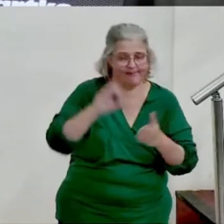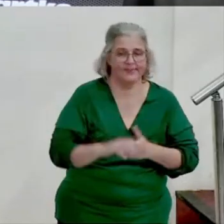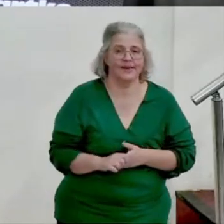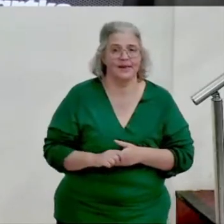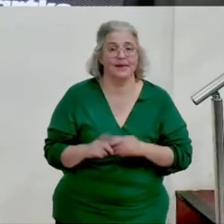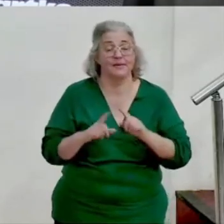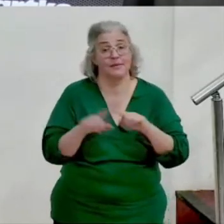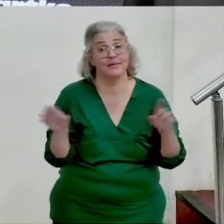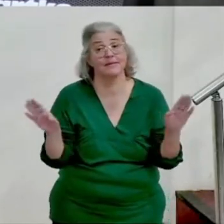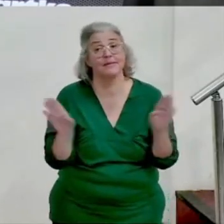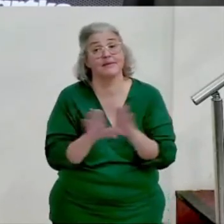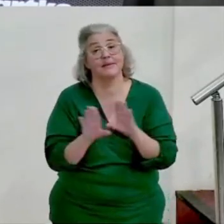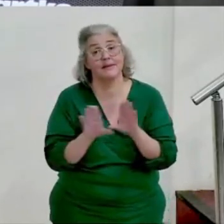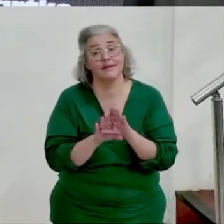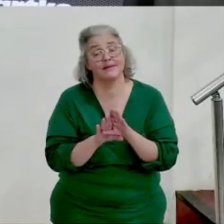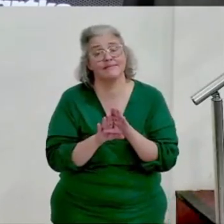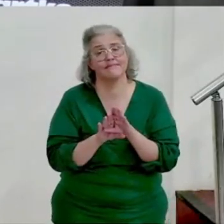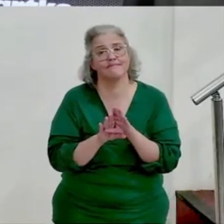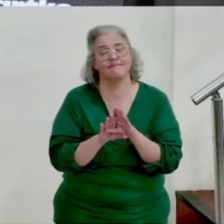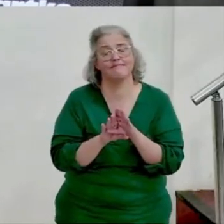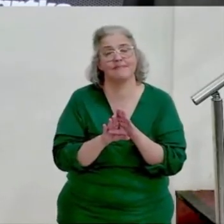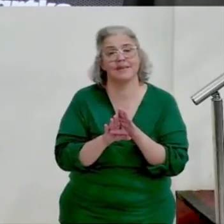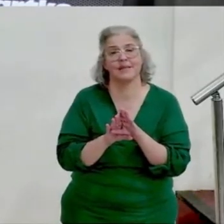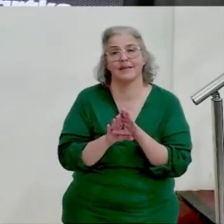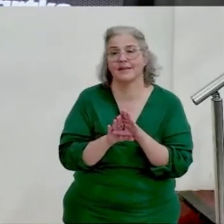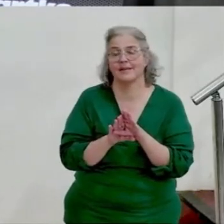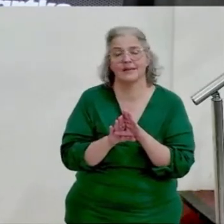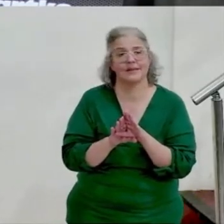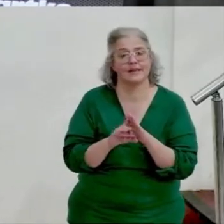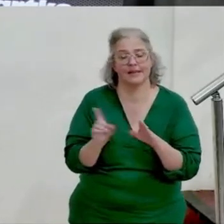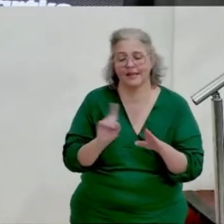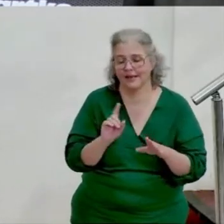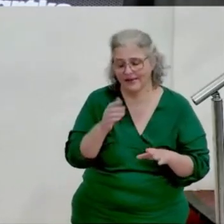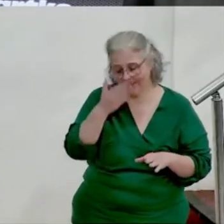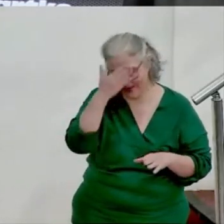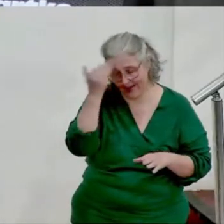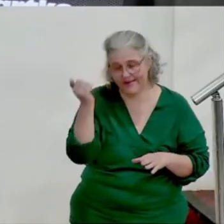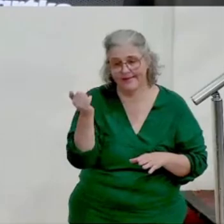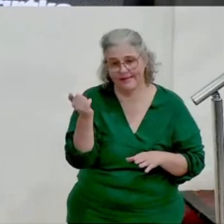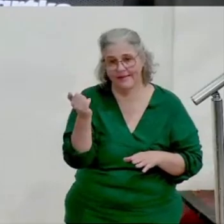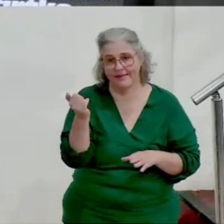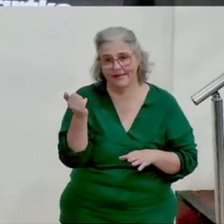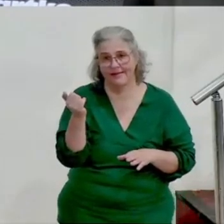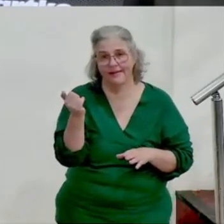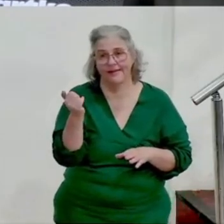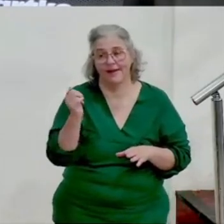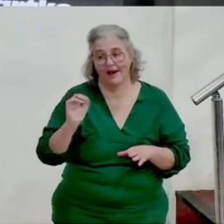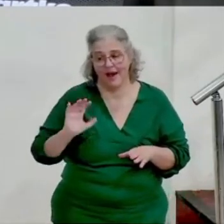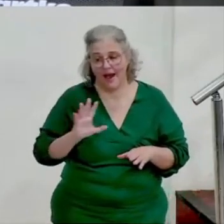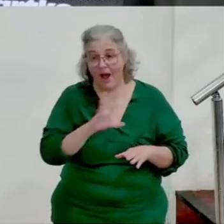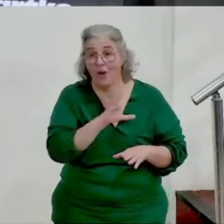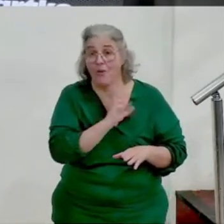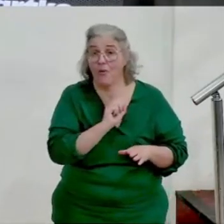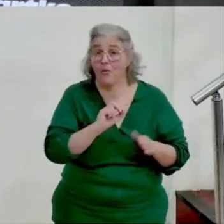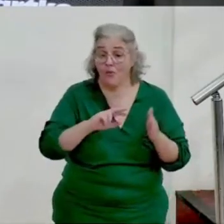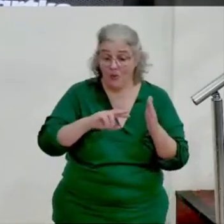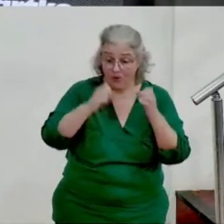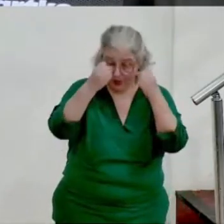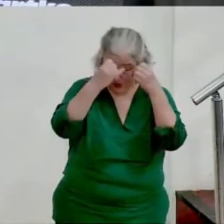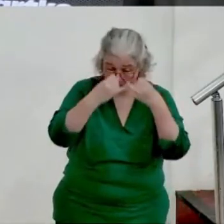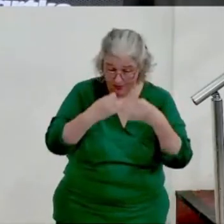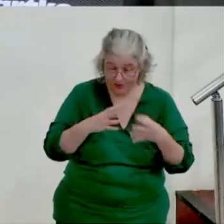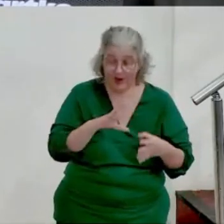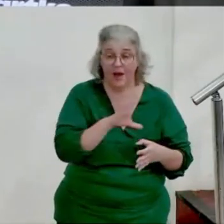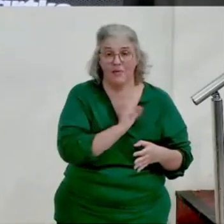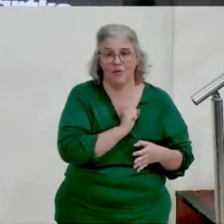mas é desconhecer o que significa amor. E desconhecer o